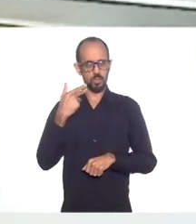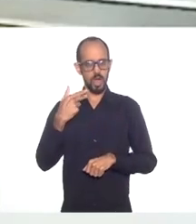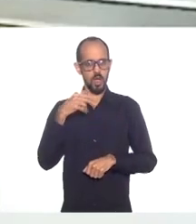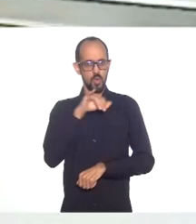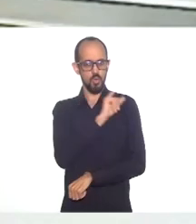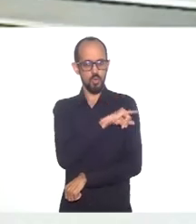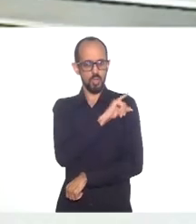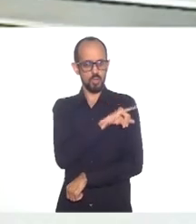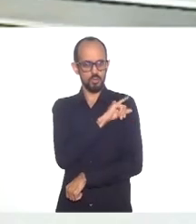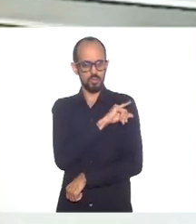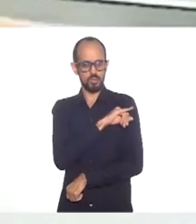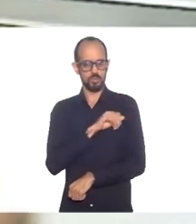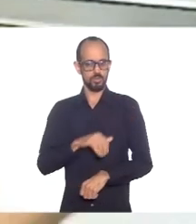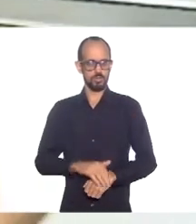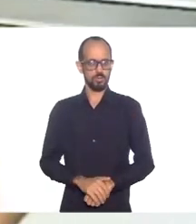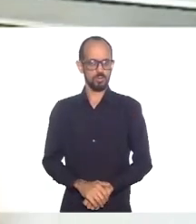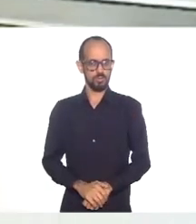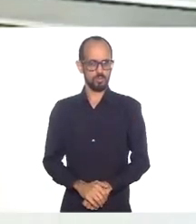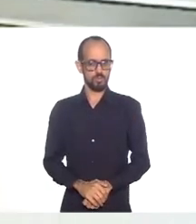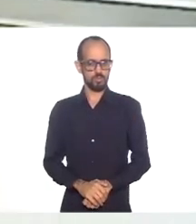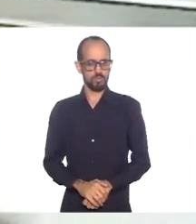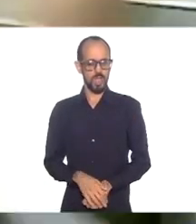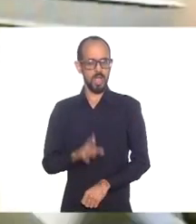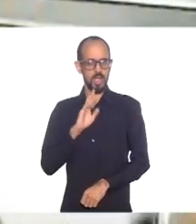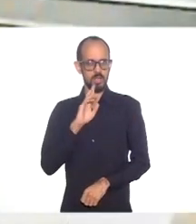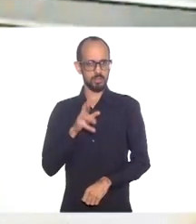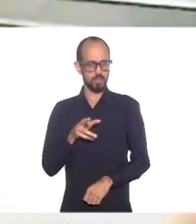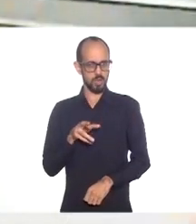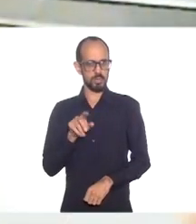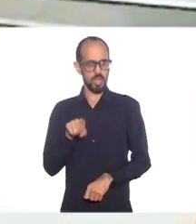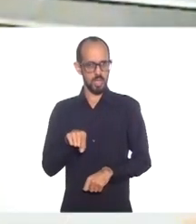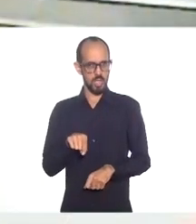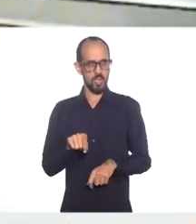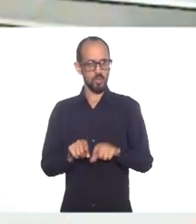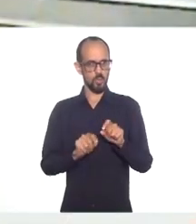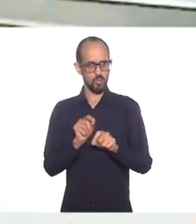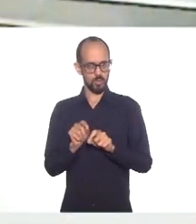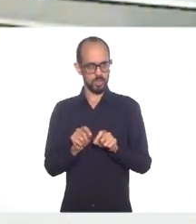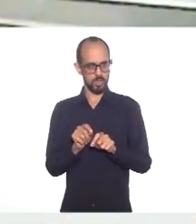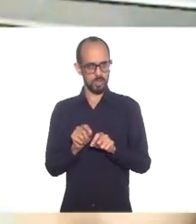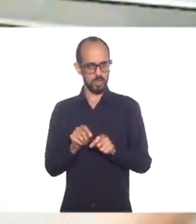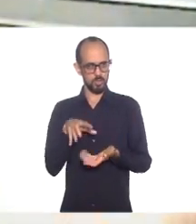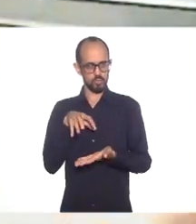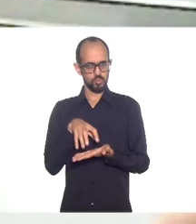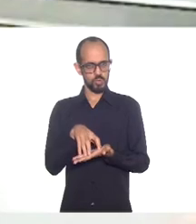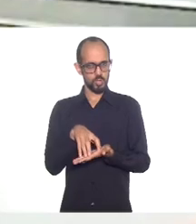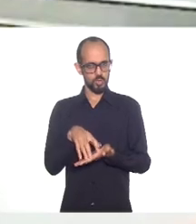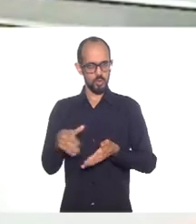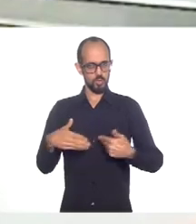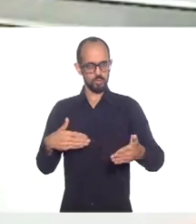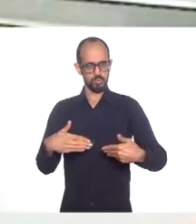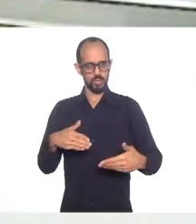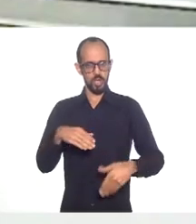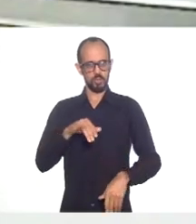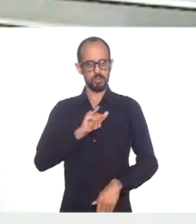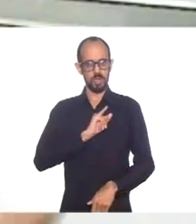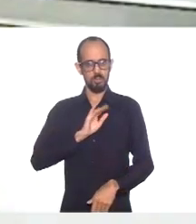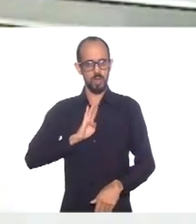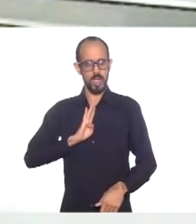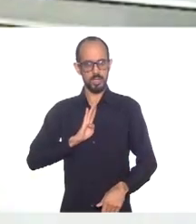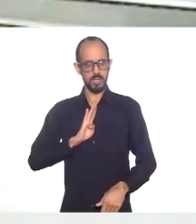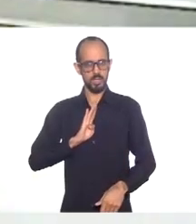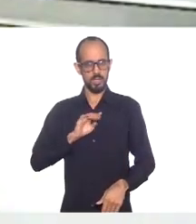Janeiro? Uma das respostas está lá, na área industrial de Itaboraí. Está lá aquele